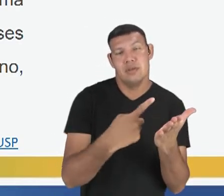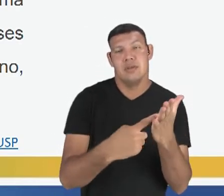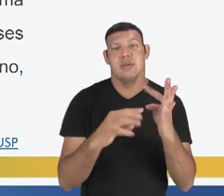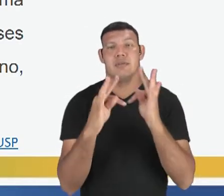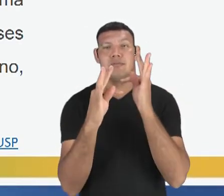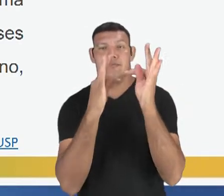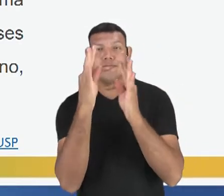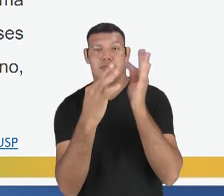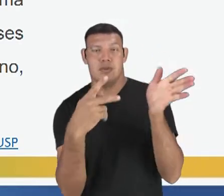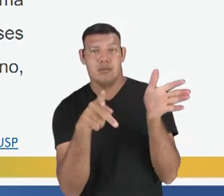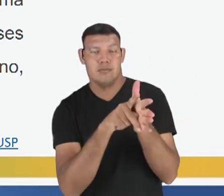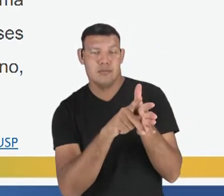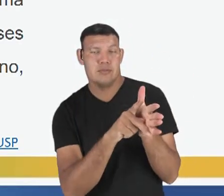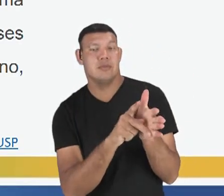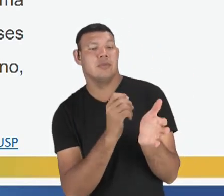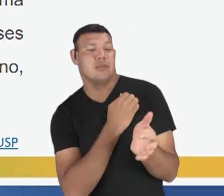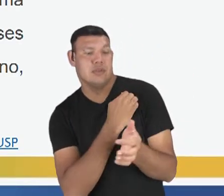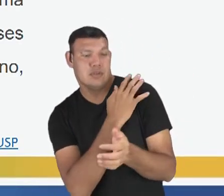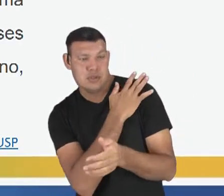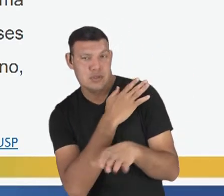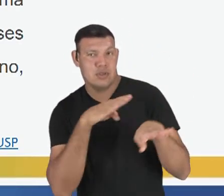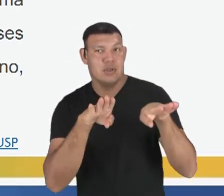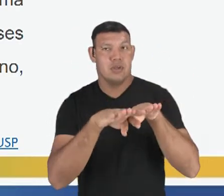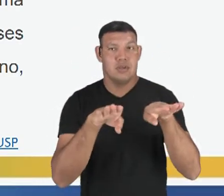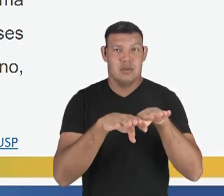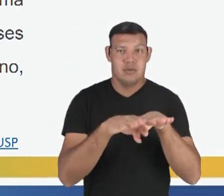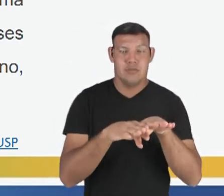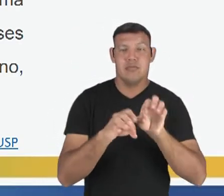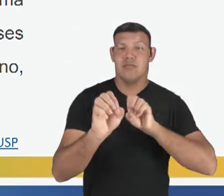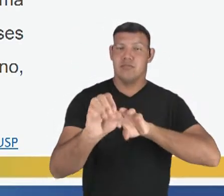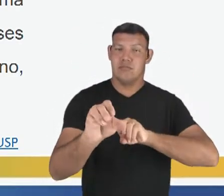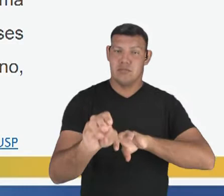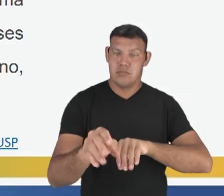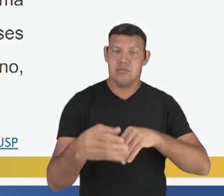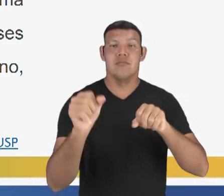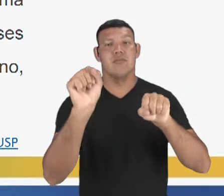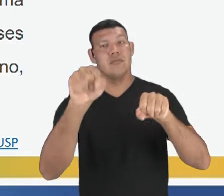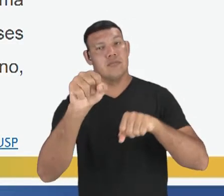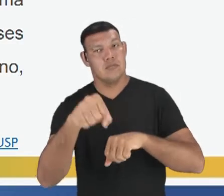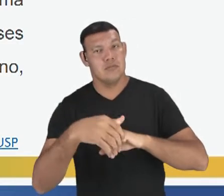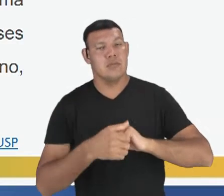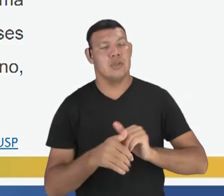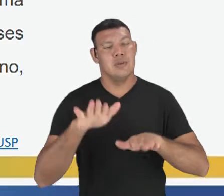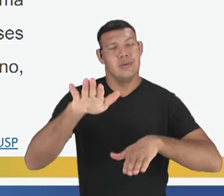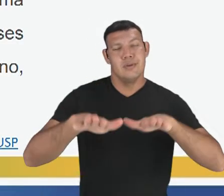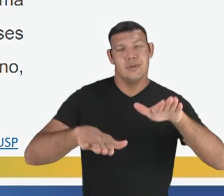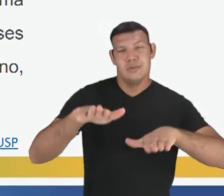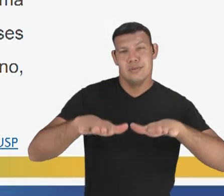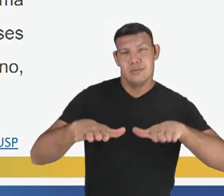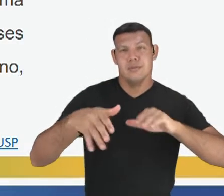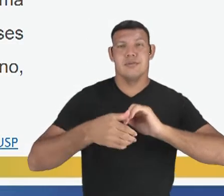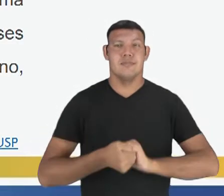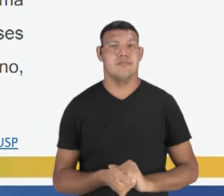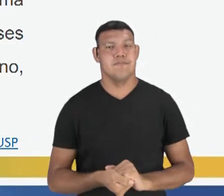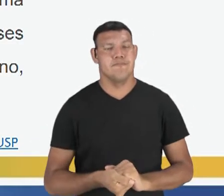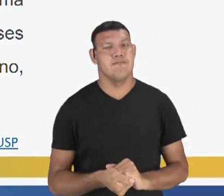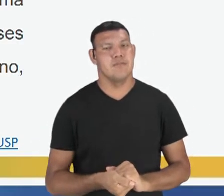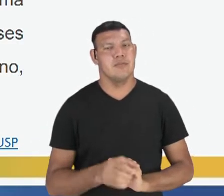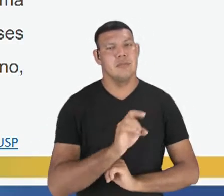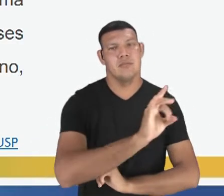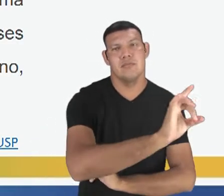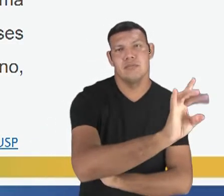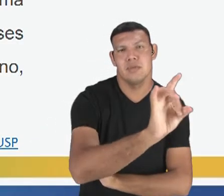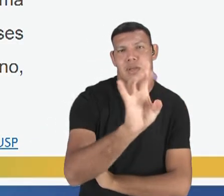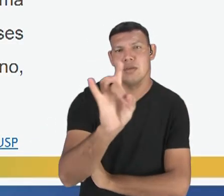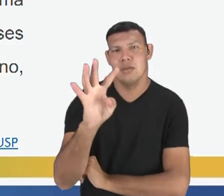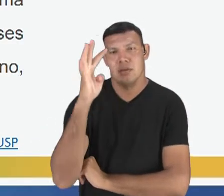na área militar, no campo educacional. Então, dependendo de como cada um resolve